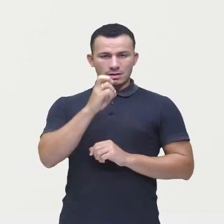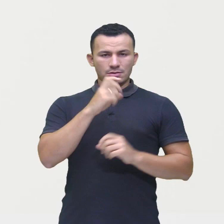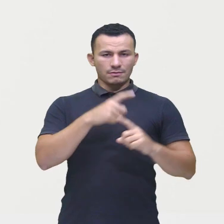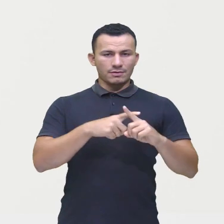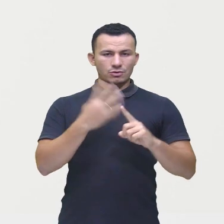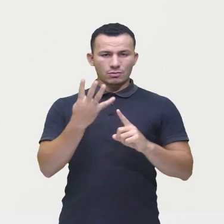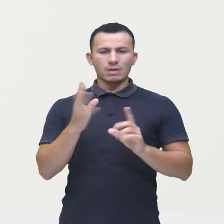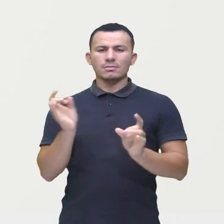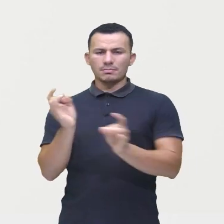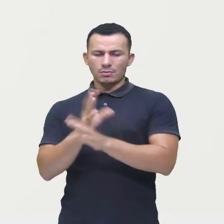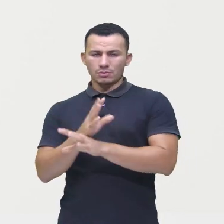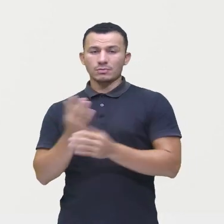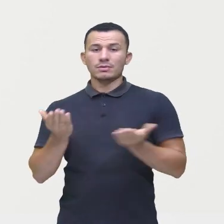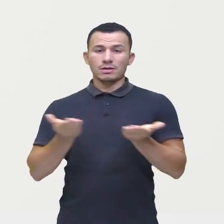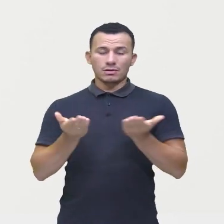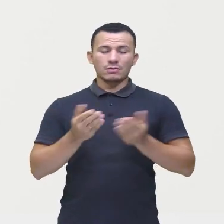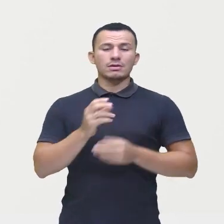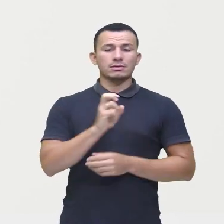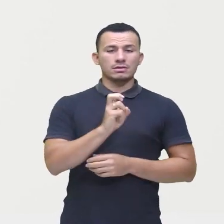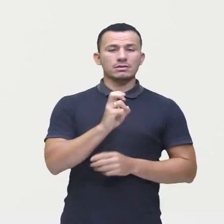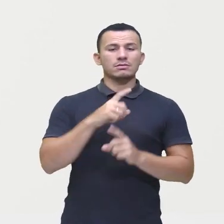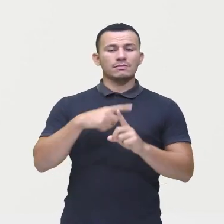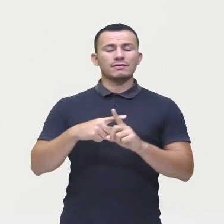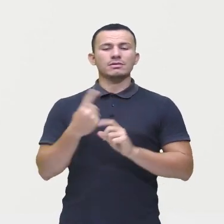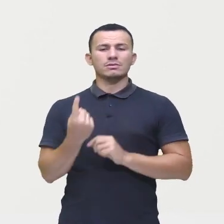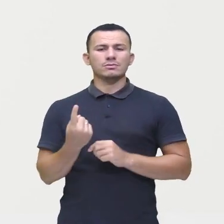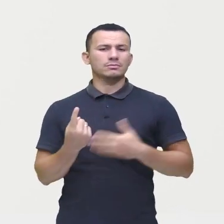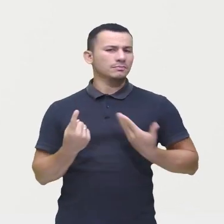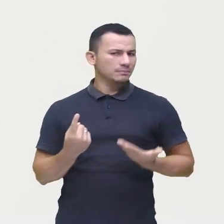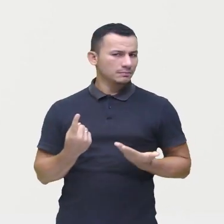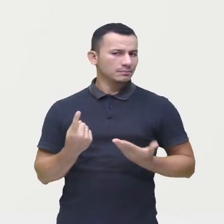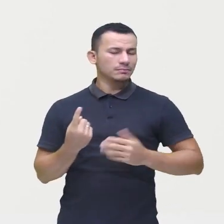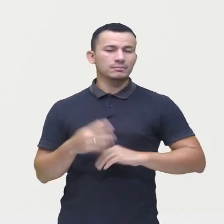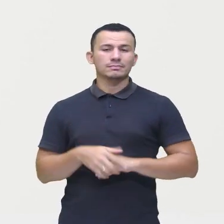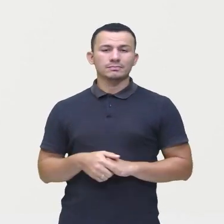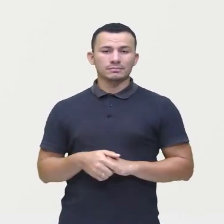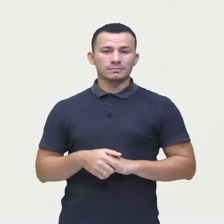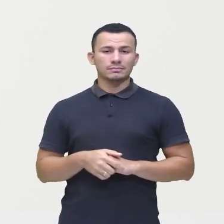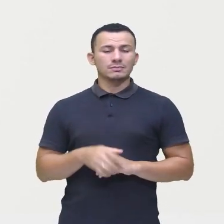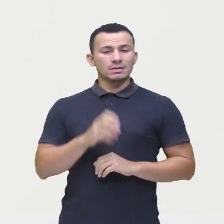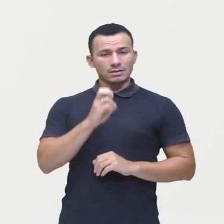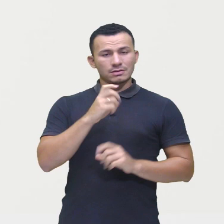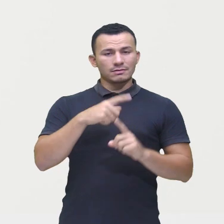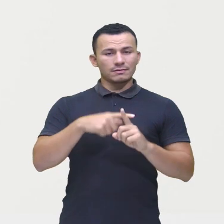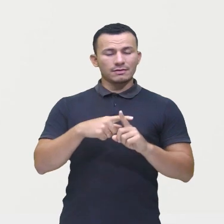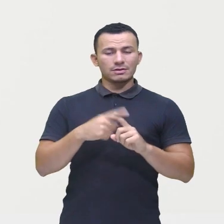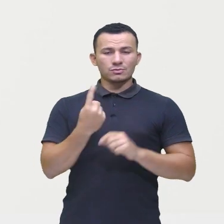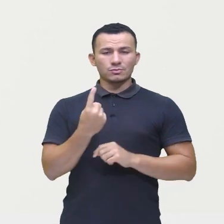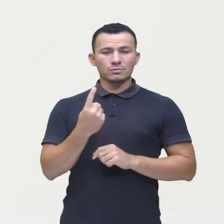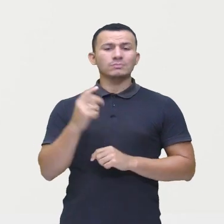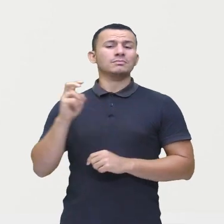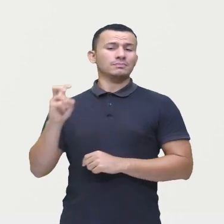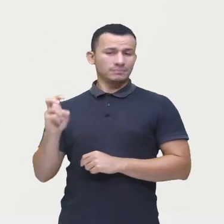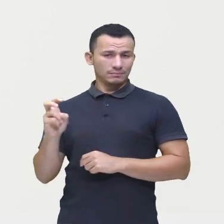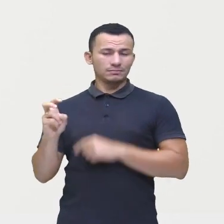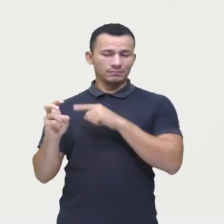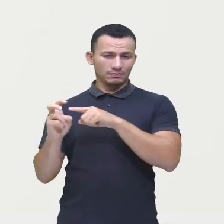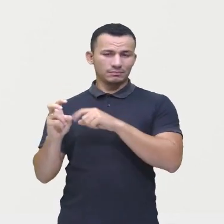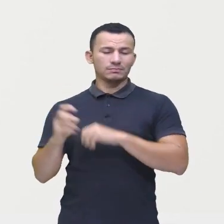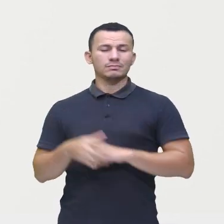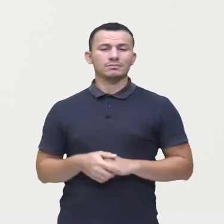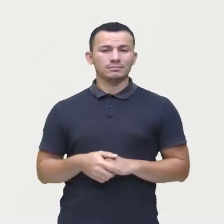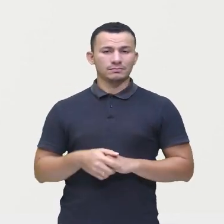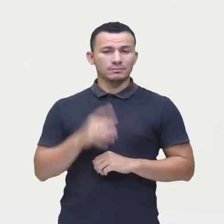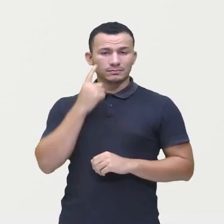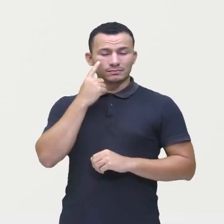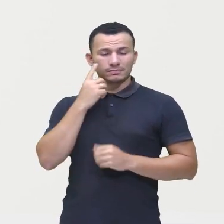5 vezes 1. E quanto é que é 5 vezes 1? 5 vezes 1 é 5. Tá certo? 5 vezes 1